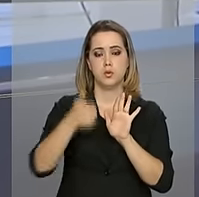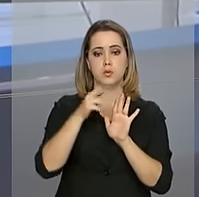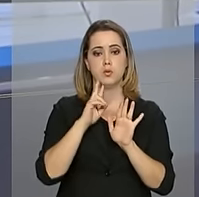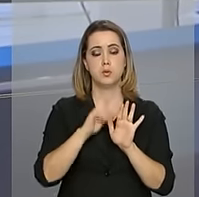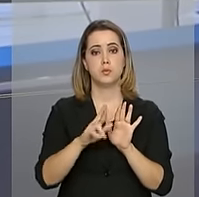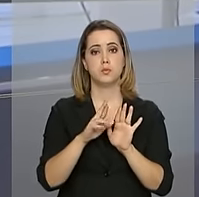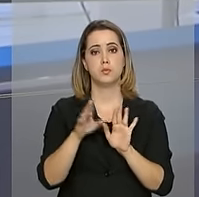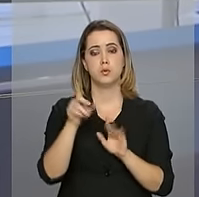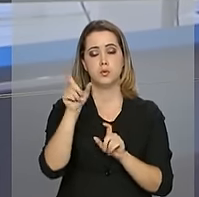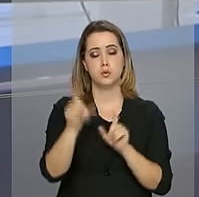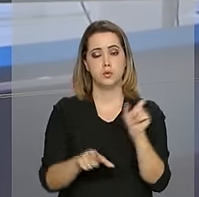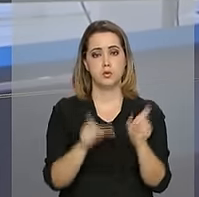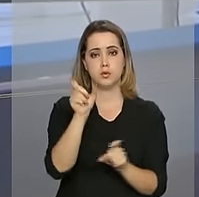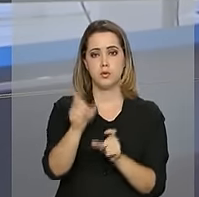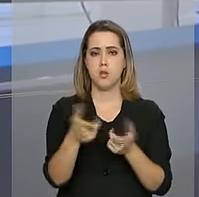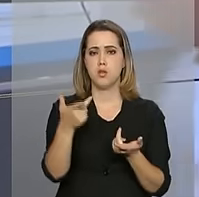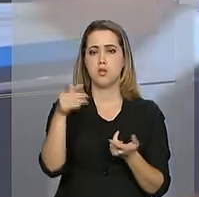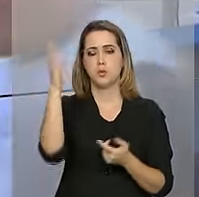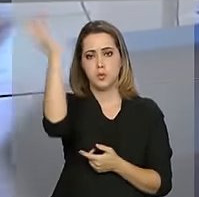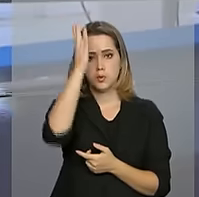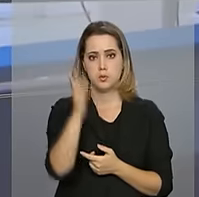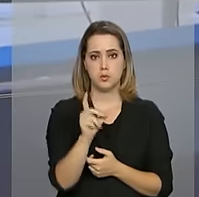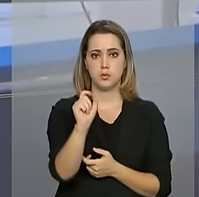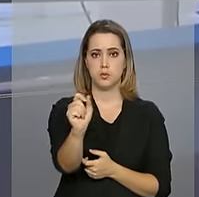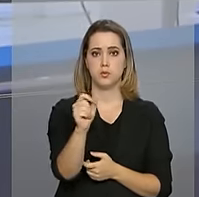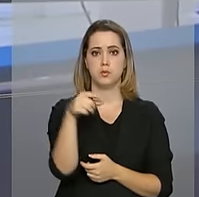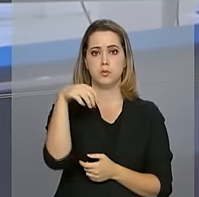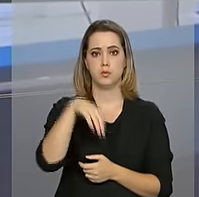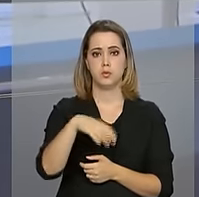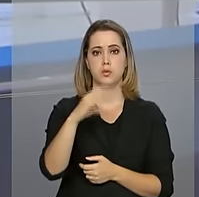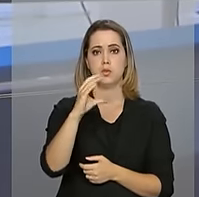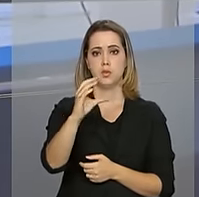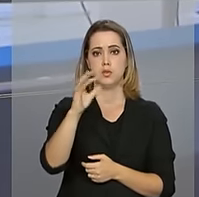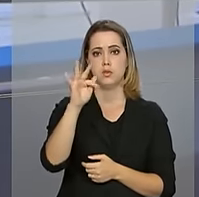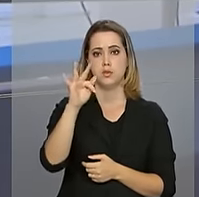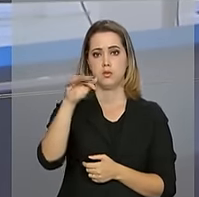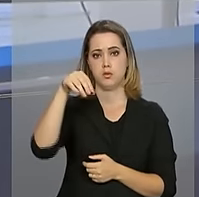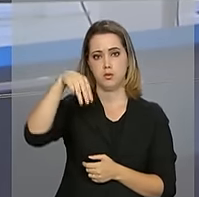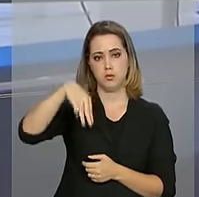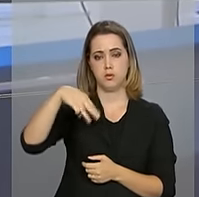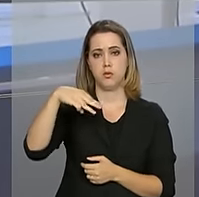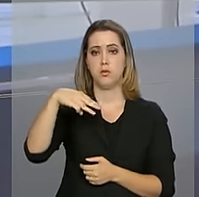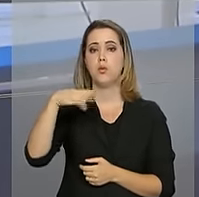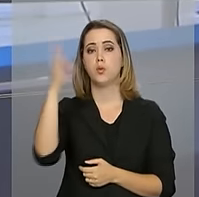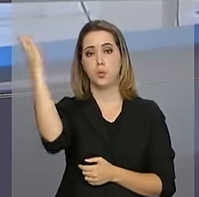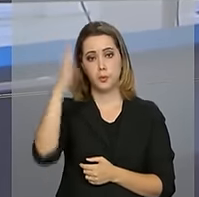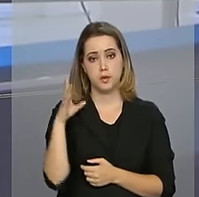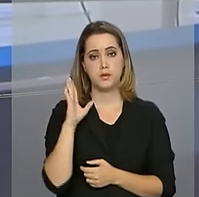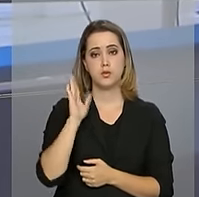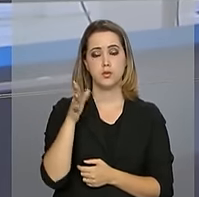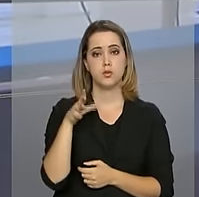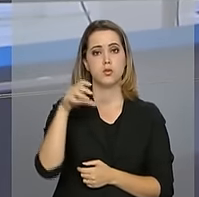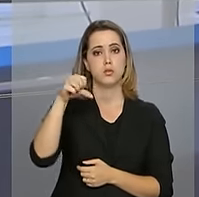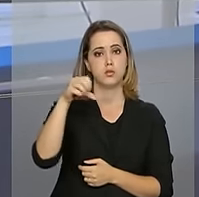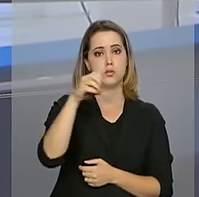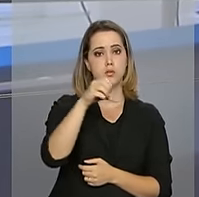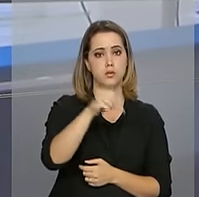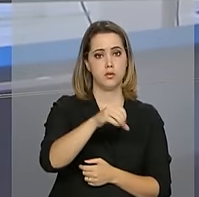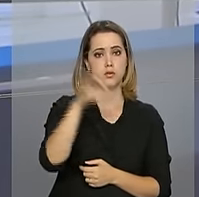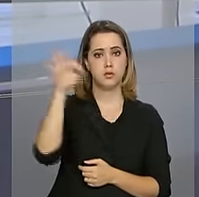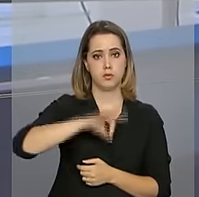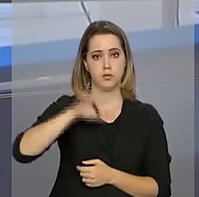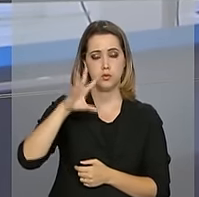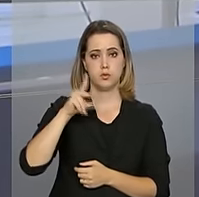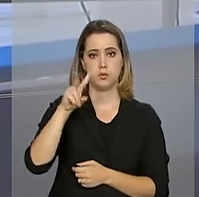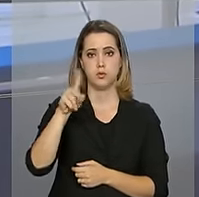A primeira chamada, que prioriza candidatos com registro no Conselho Federal de Medicina do Brasil, já preencheu 99%